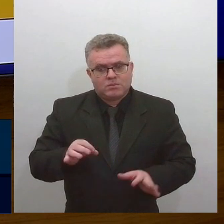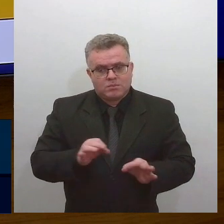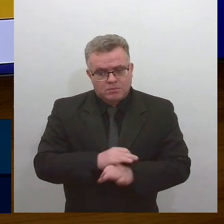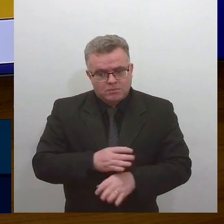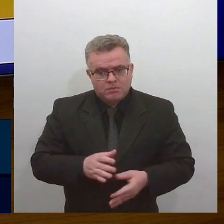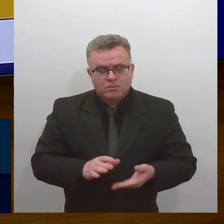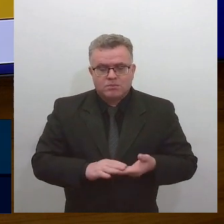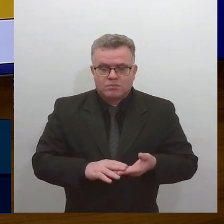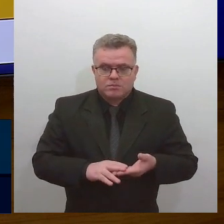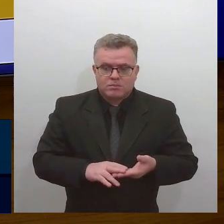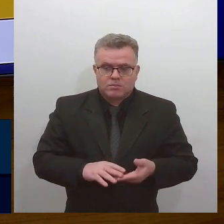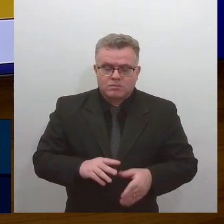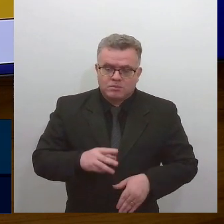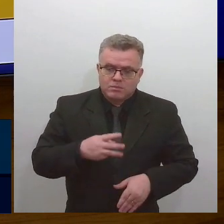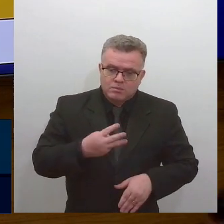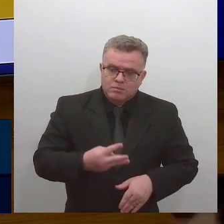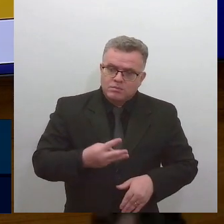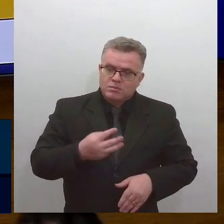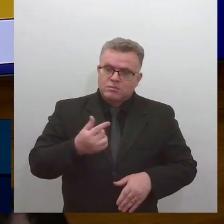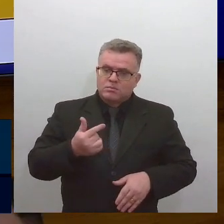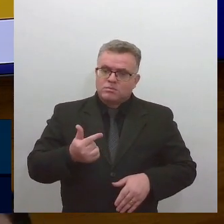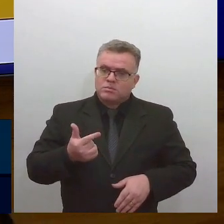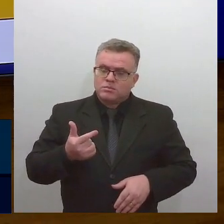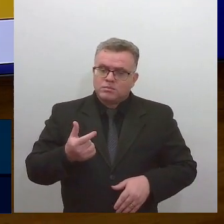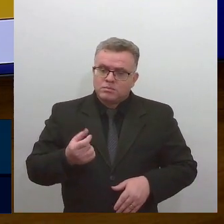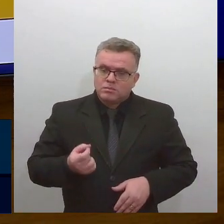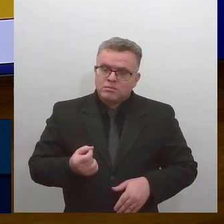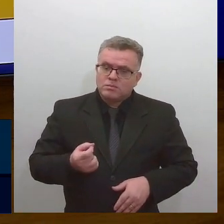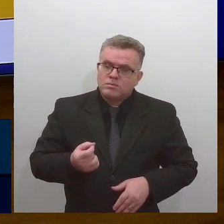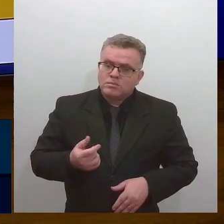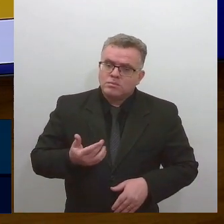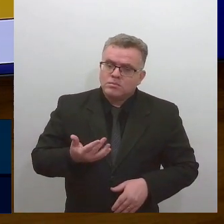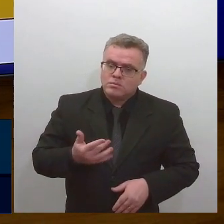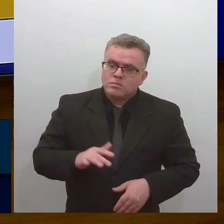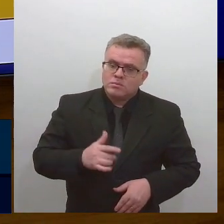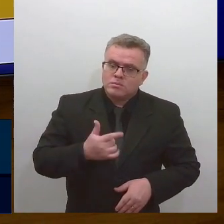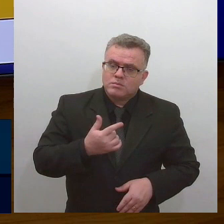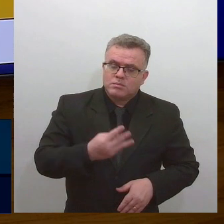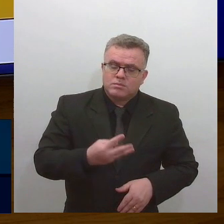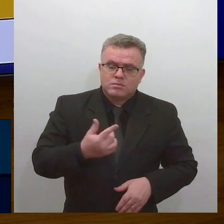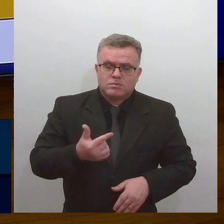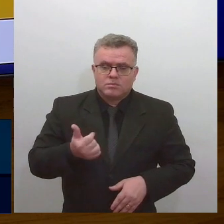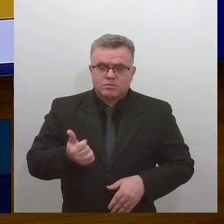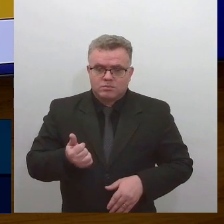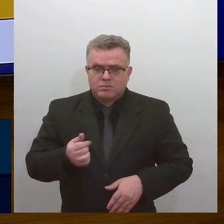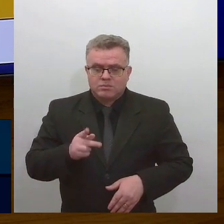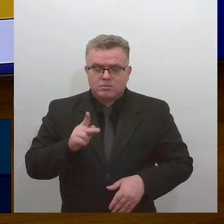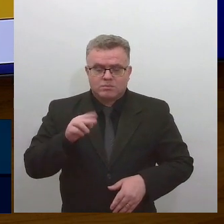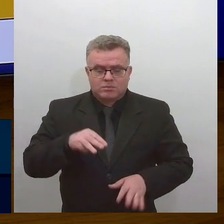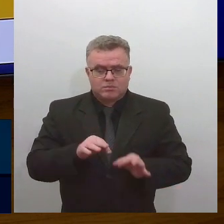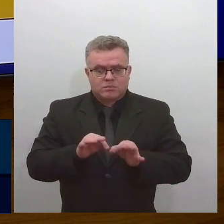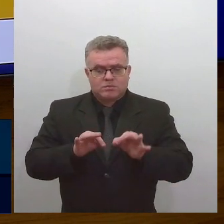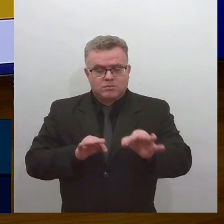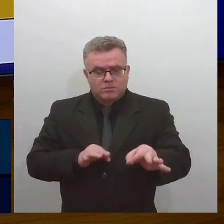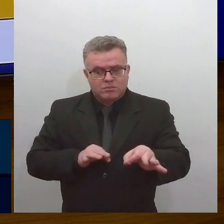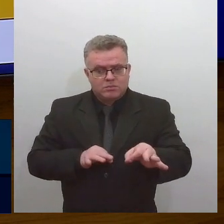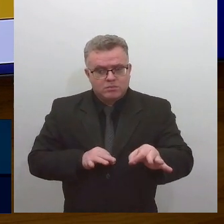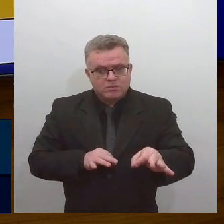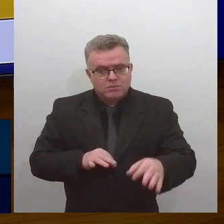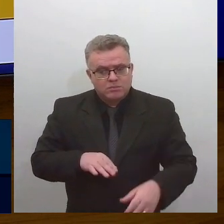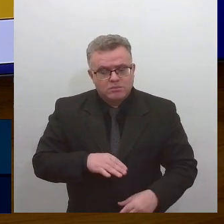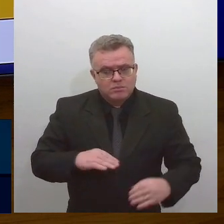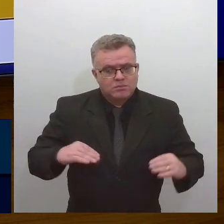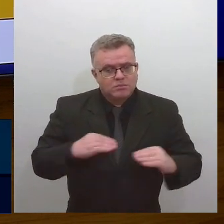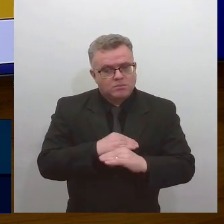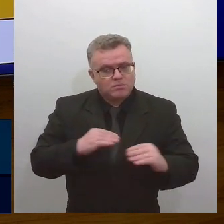quase 321 km de rodovias federais esse número vai aumentar muito em breve a apresentação Vou passar